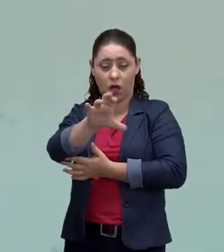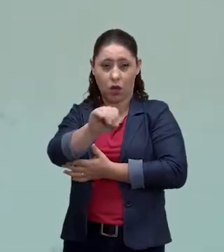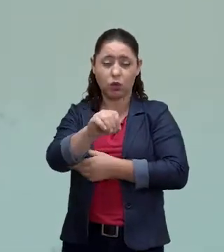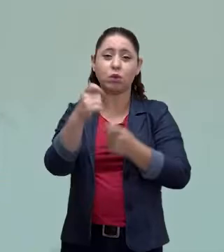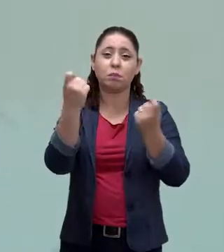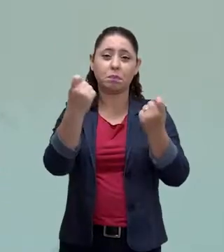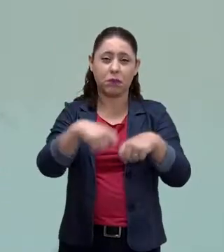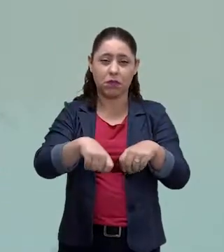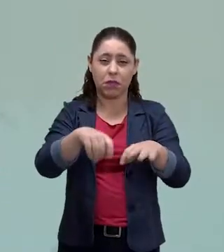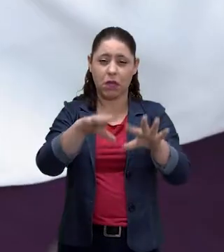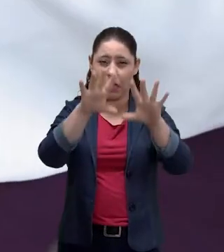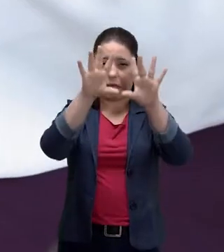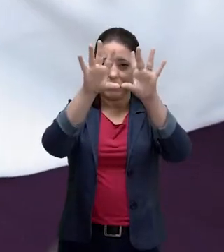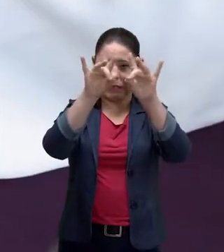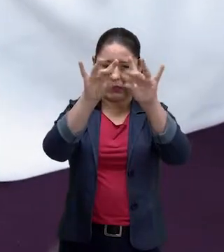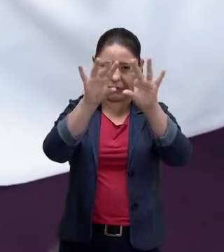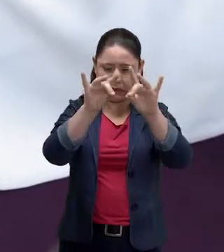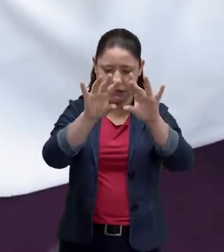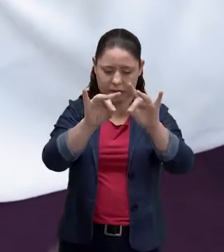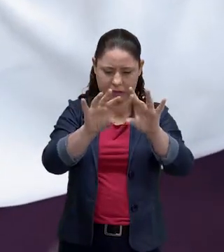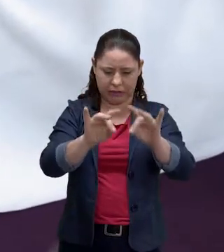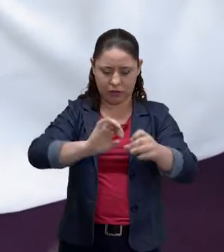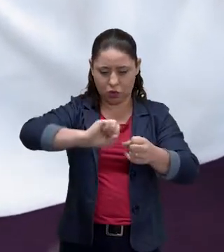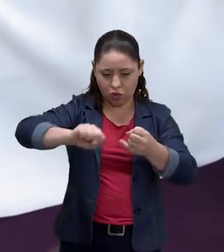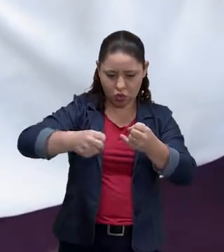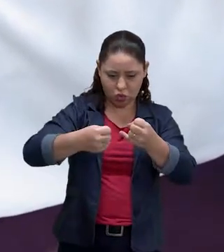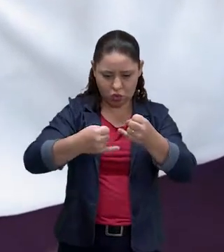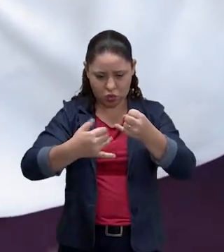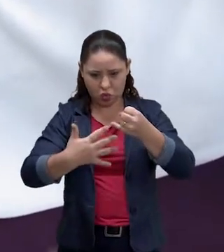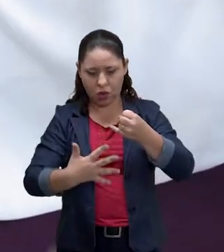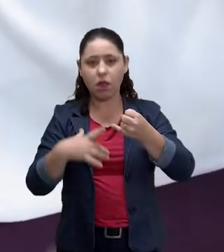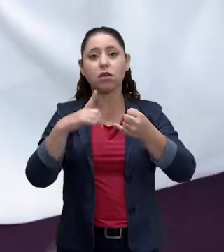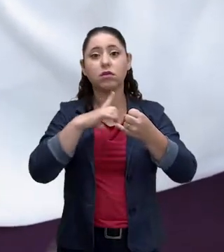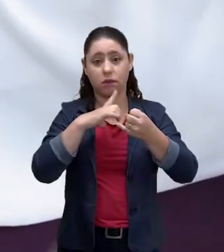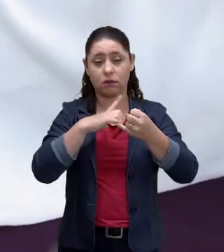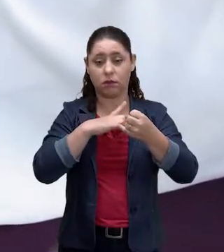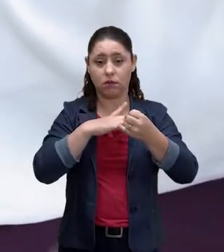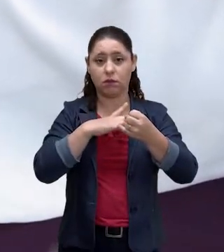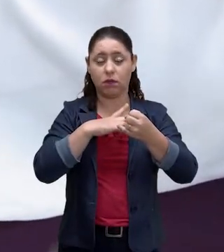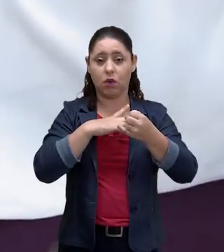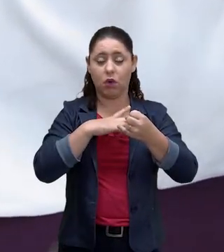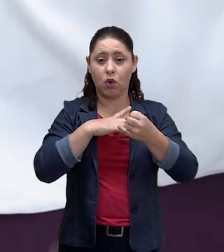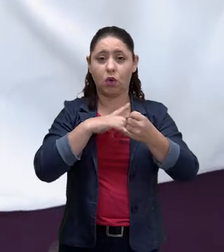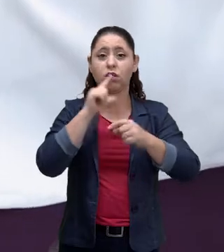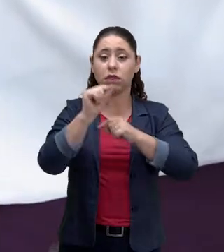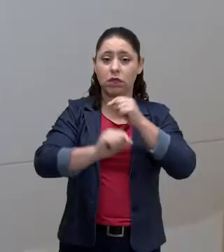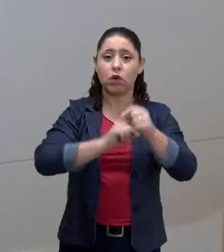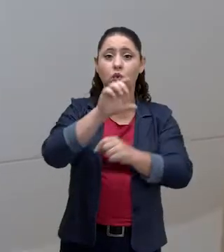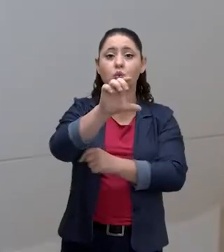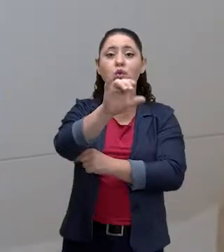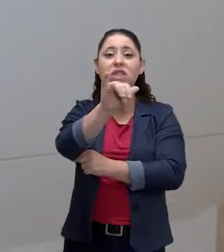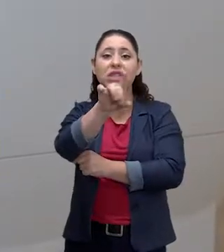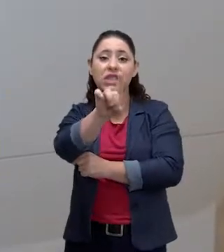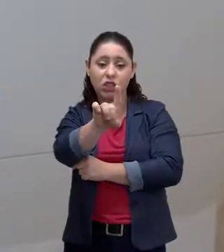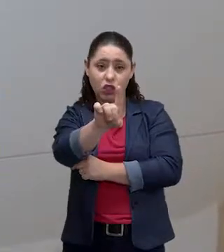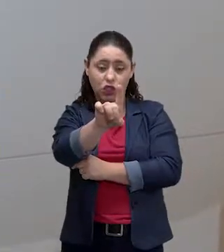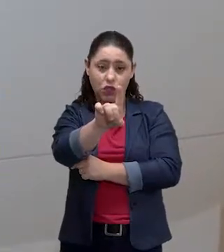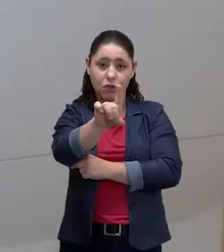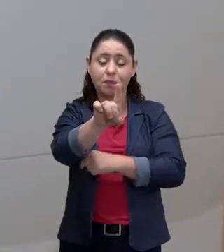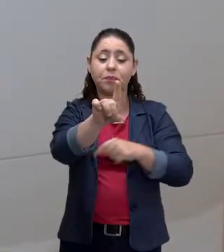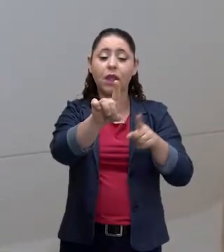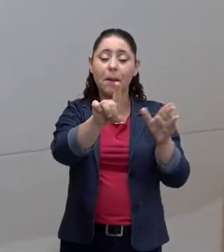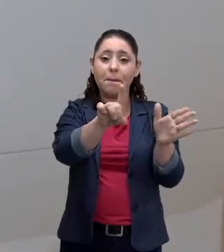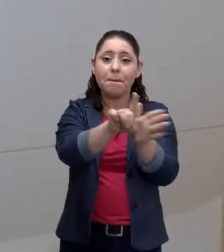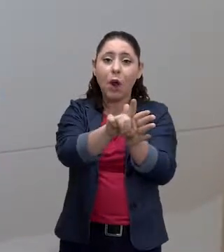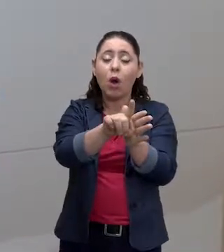bem circunstanciado e com uma justificativa. Precisa conter o código da doença do paciente, que a gente